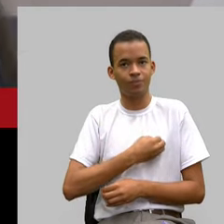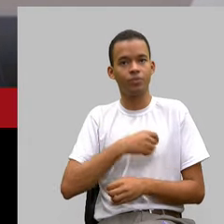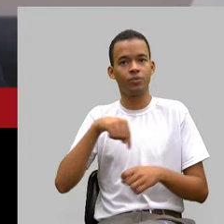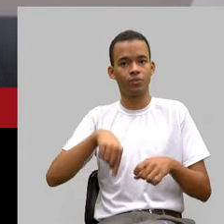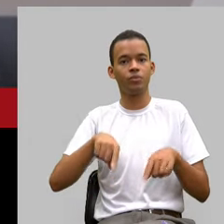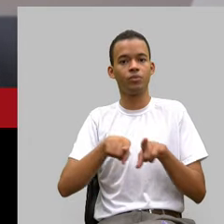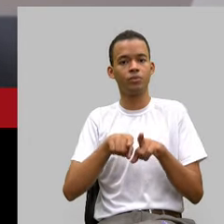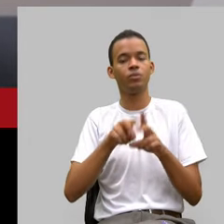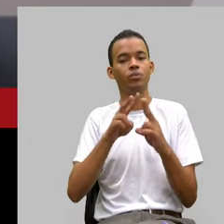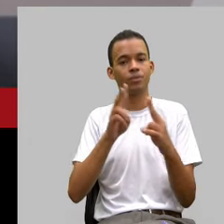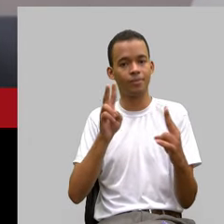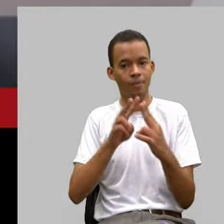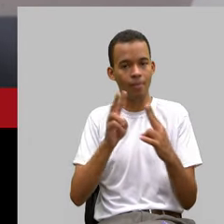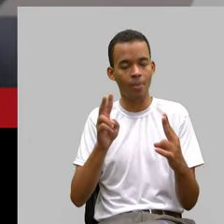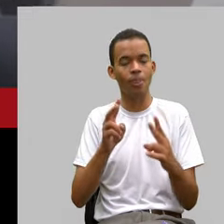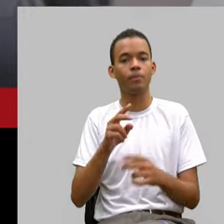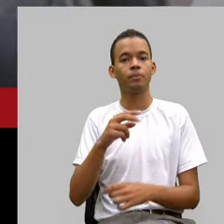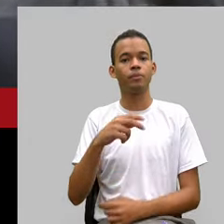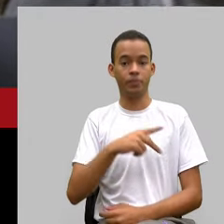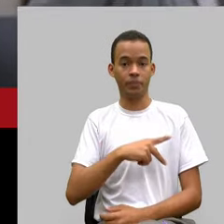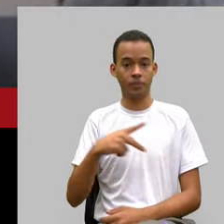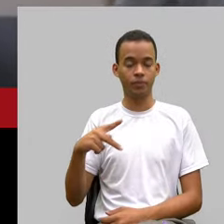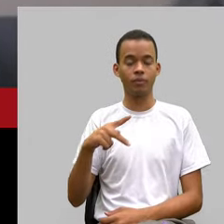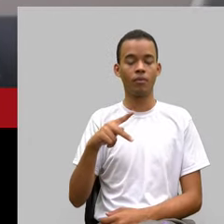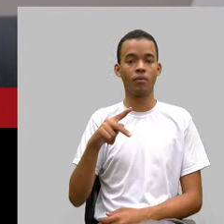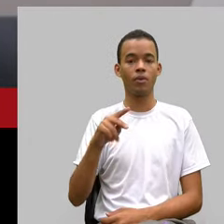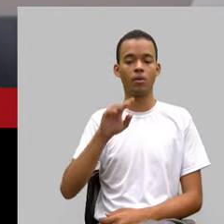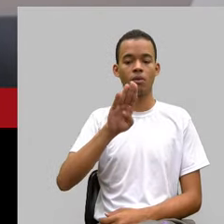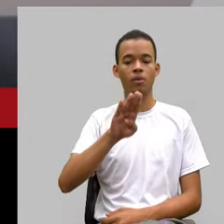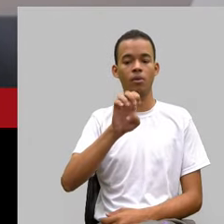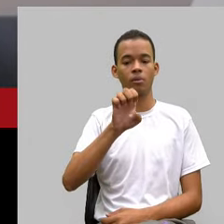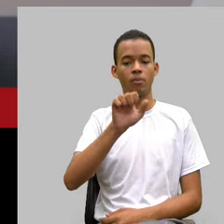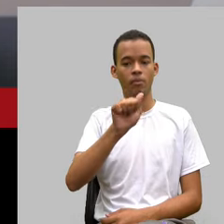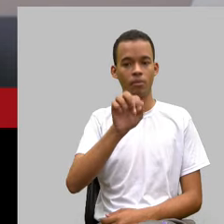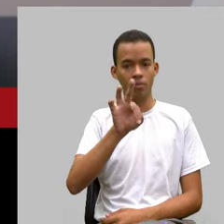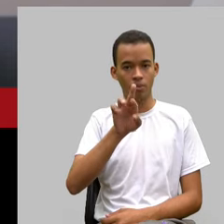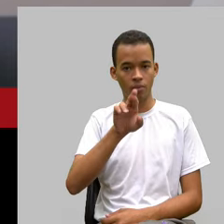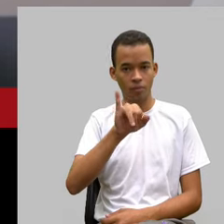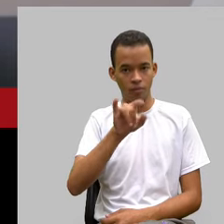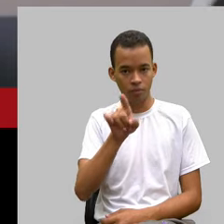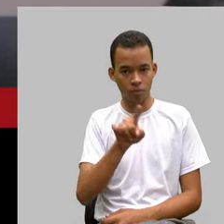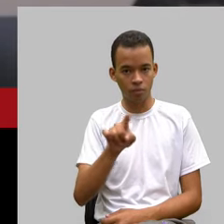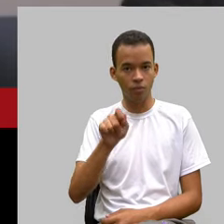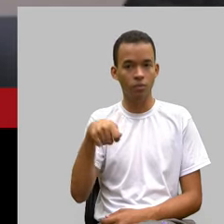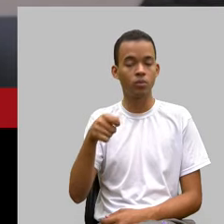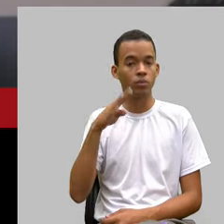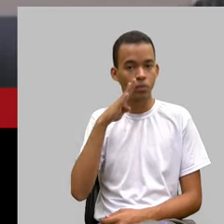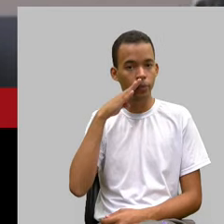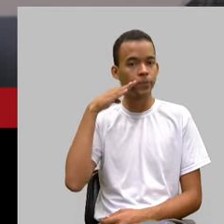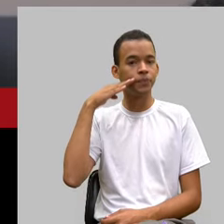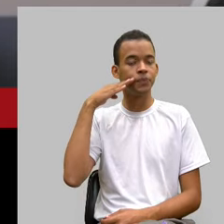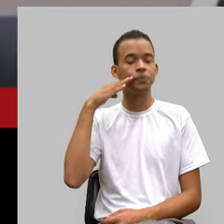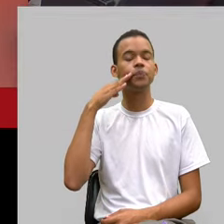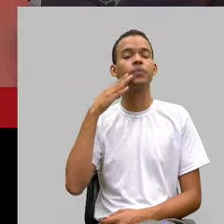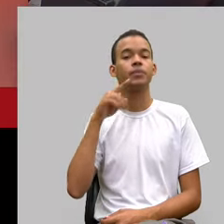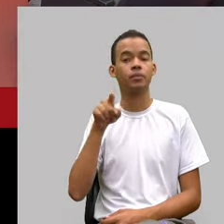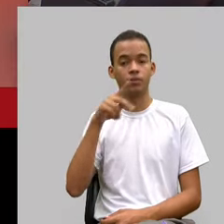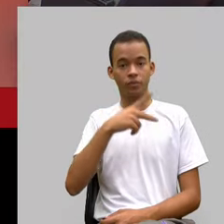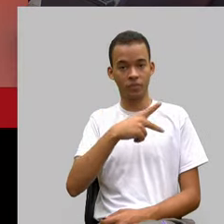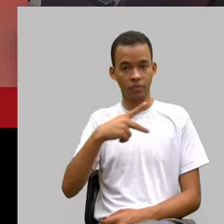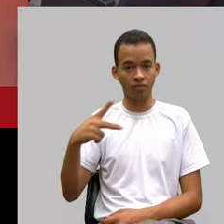sob a presidência da deputada Beatriz Cerqueira Presidenta da comissão de Educação Ciência e